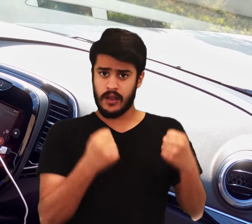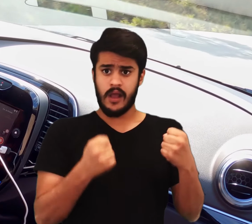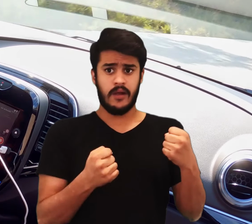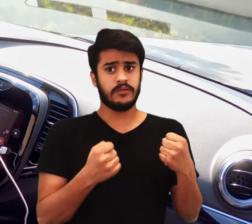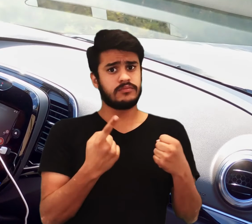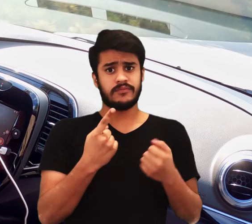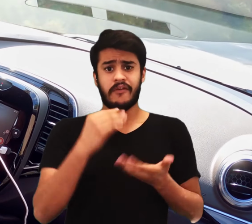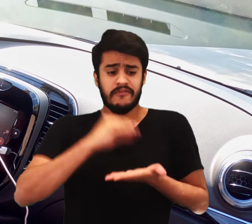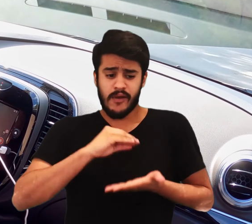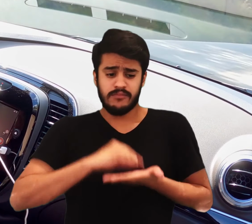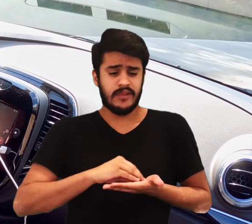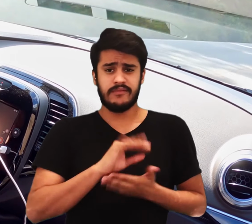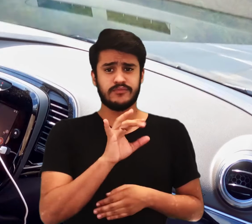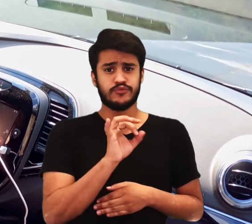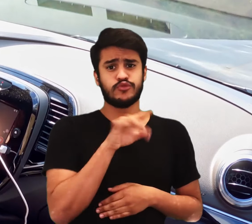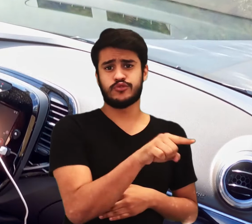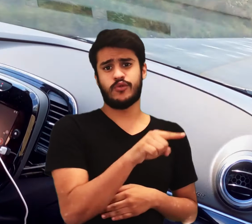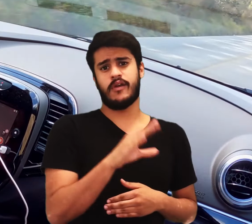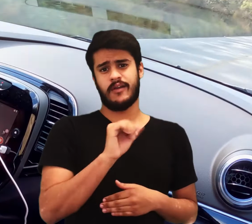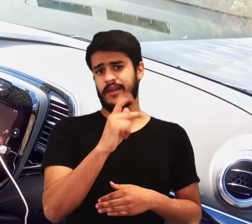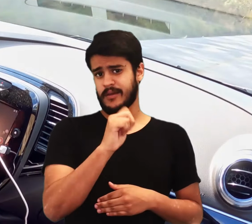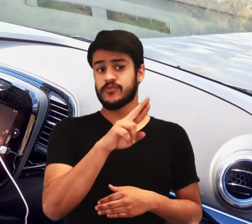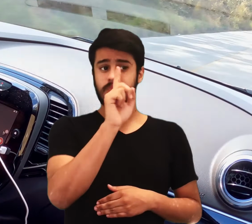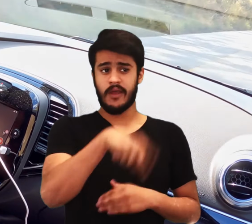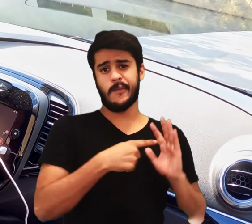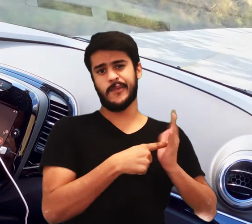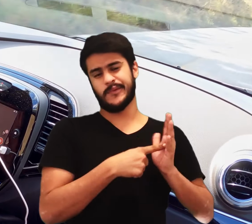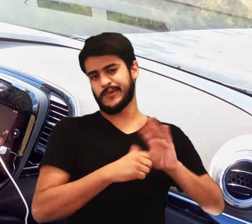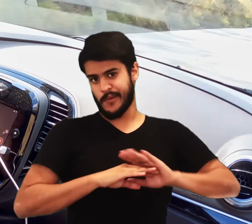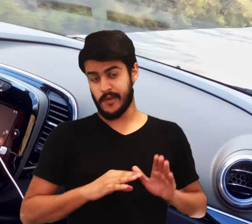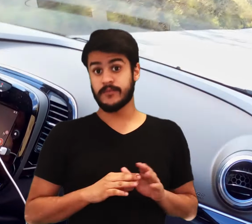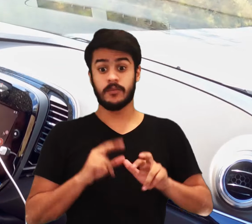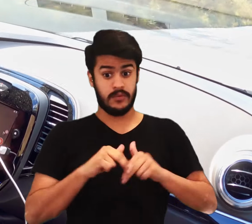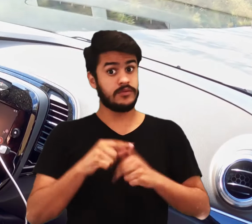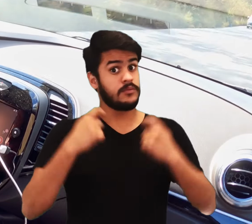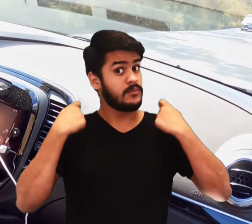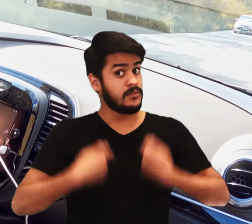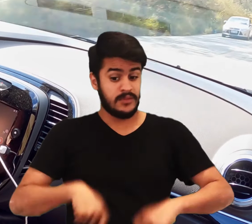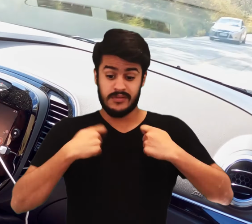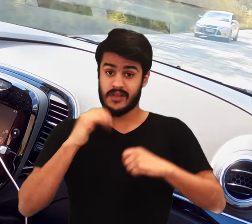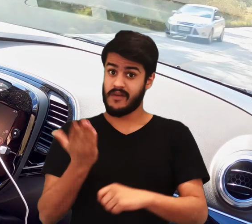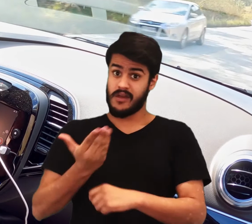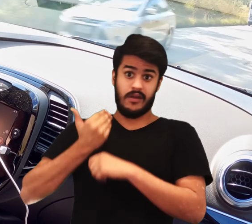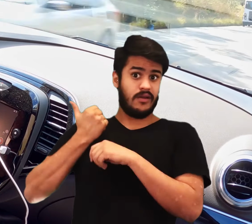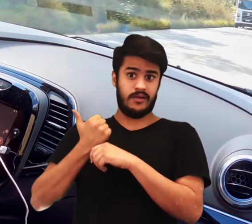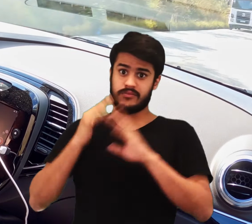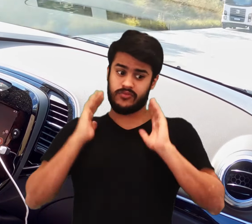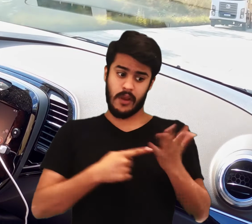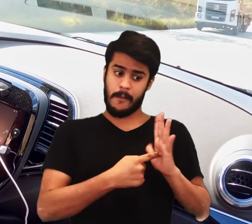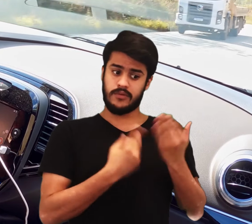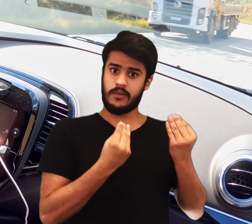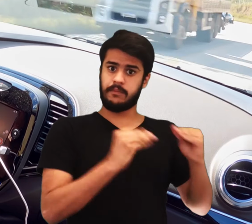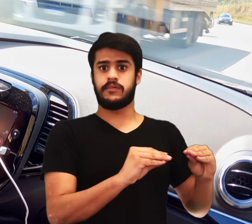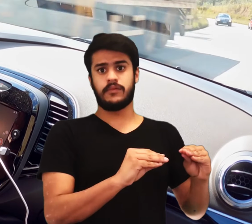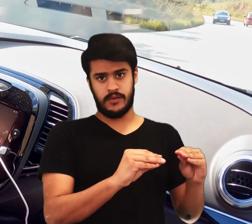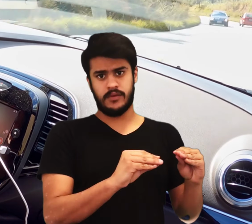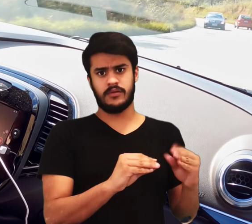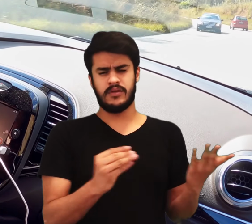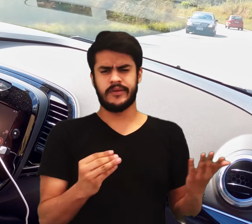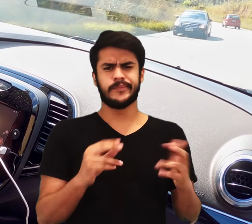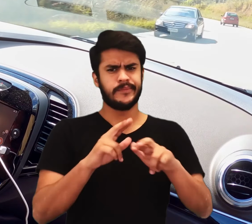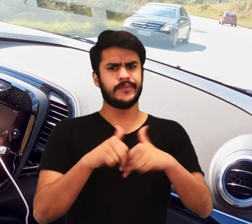essa era a cereja que faltava aí no bolo do Capture inclusive tinha de ter chego muito antes esse motor nesse